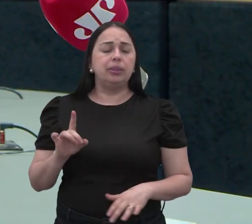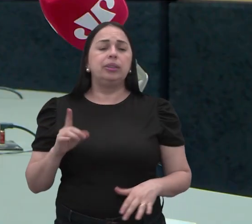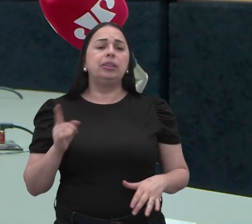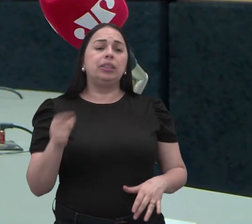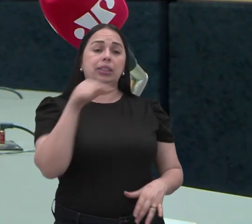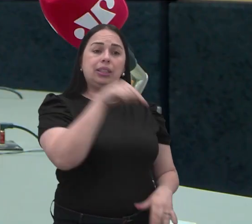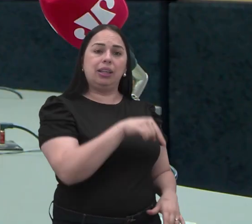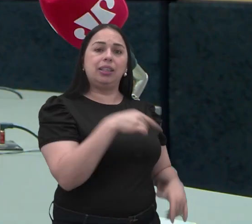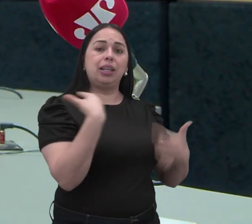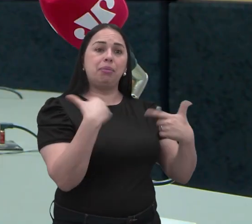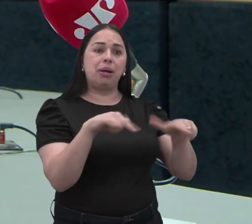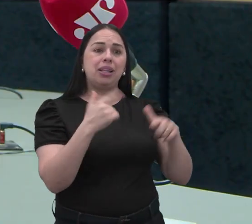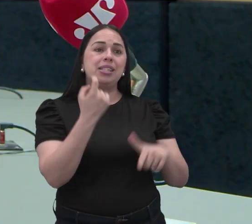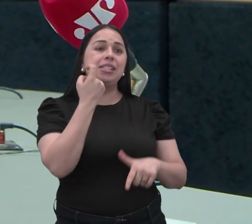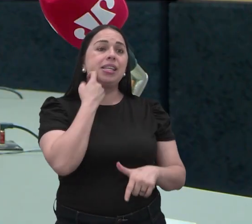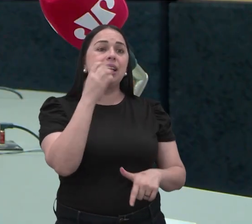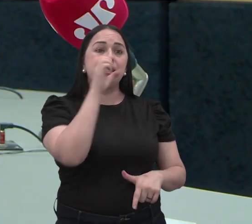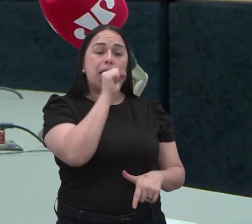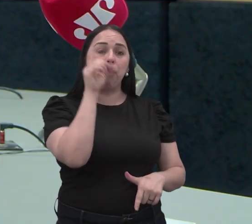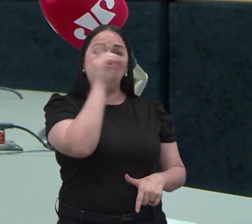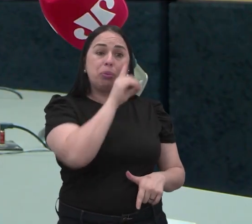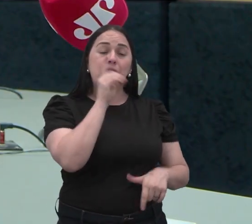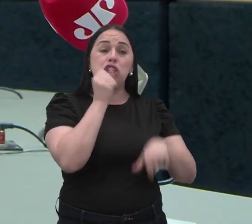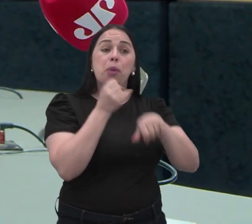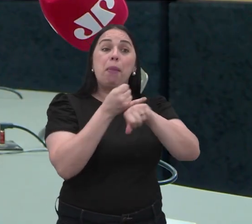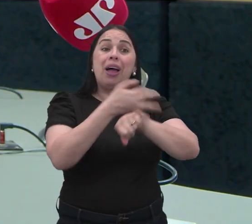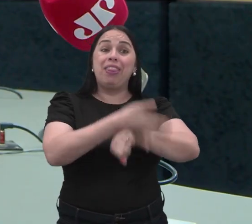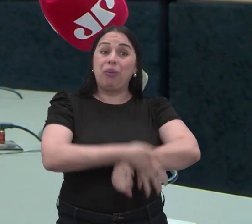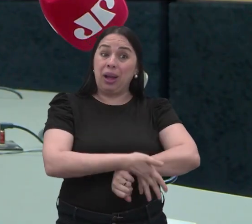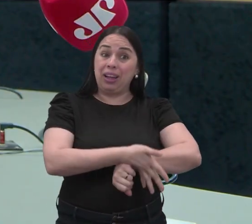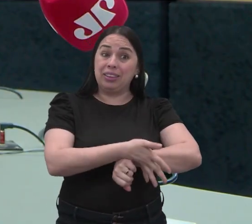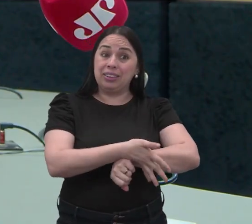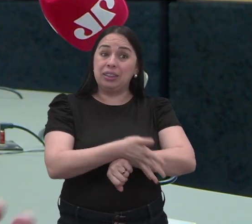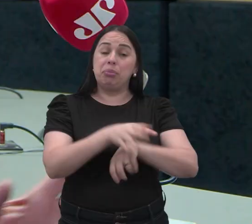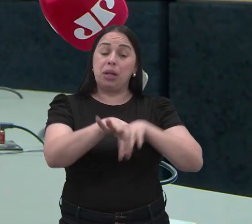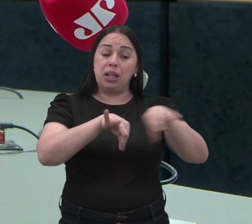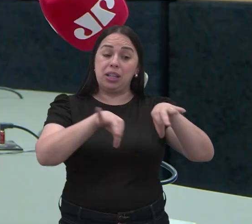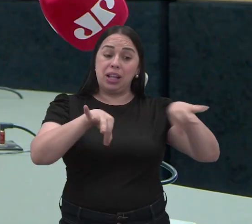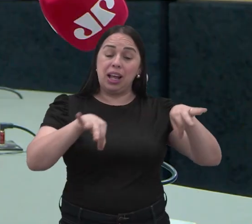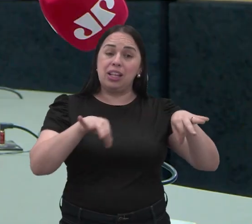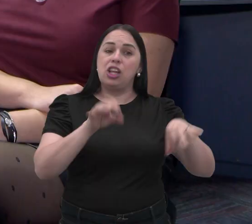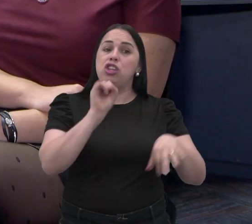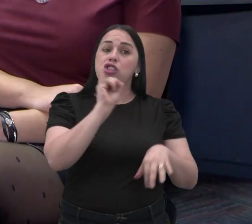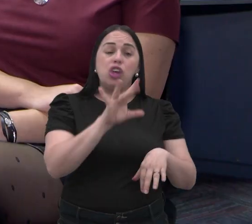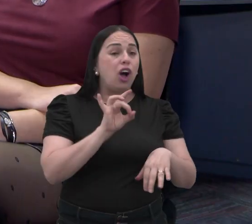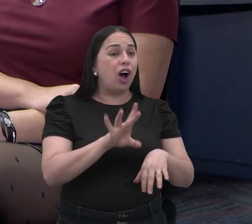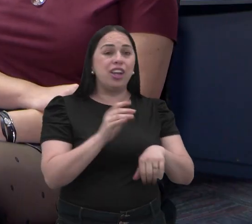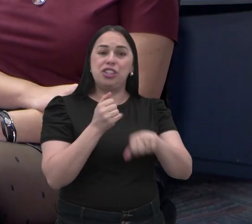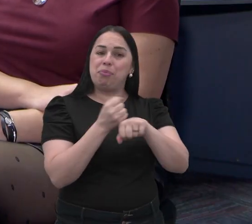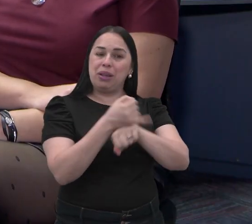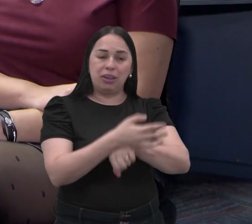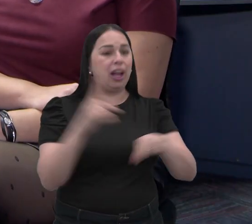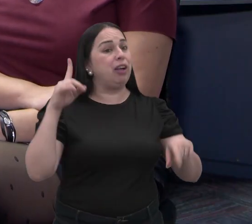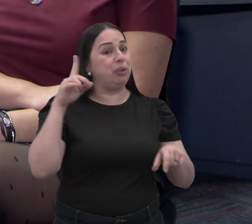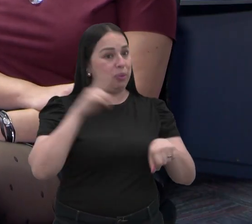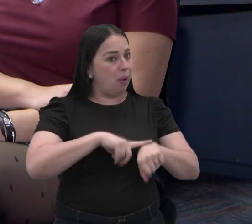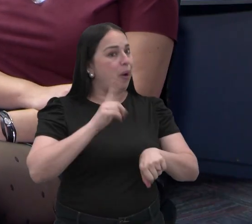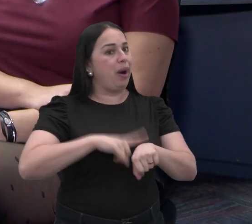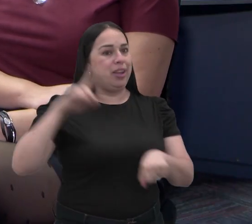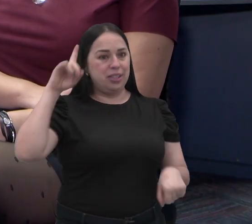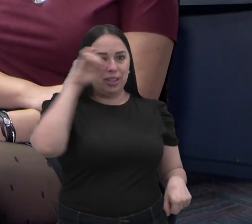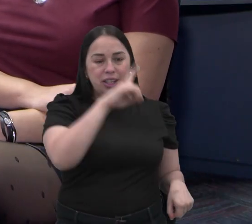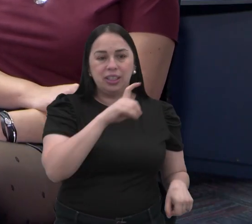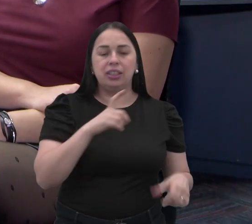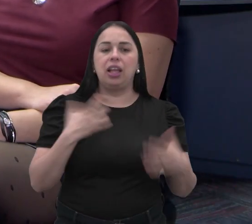e na Rádio Cidade eu trabalhava sexta, sábado, domingo de madrugada, porque o operador só pega os horários que eram mais complicados, né? Então